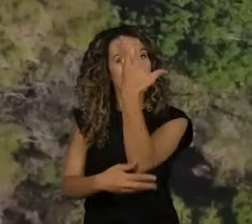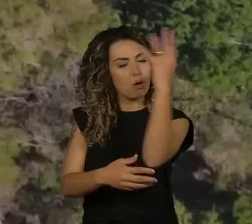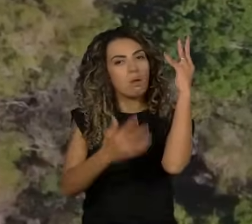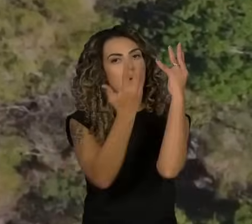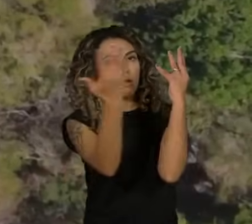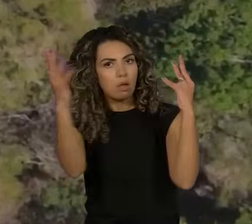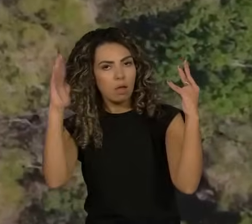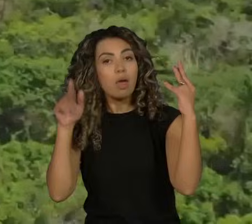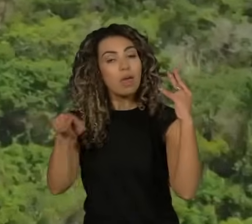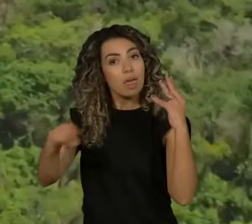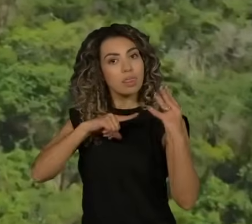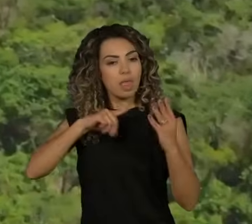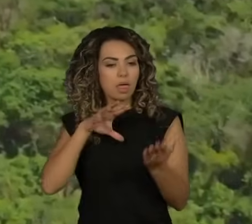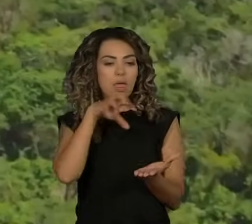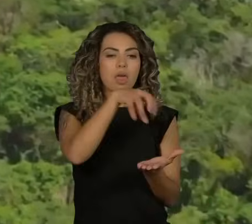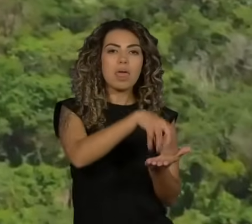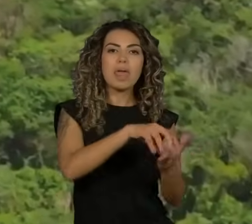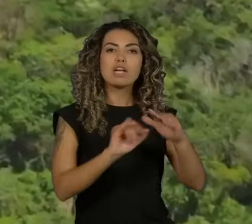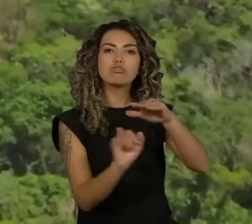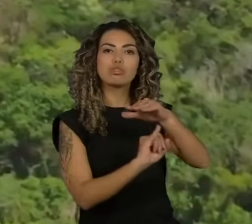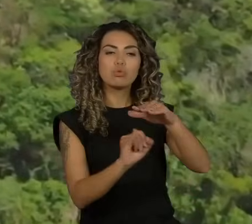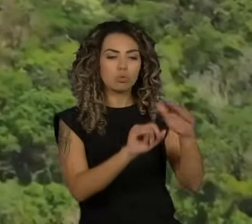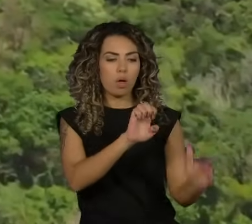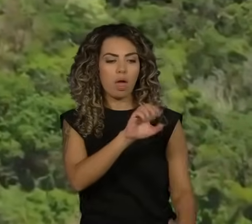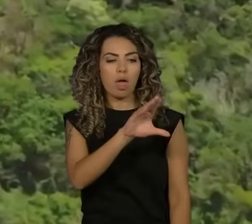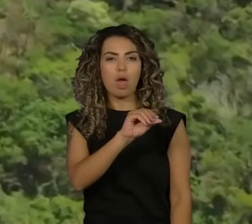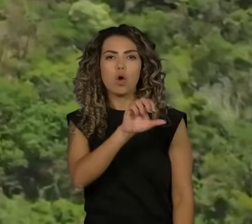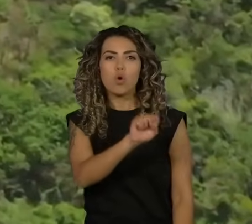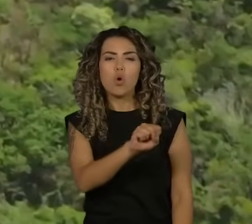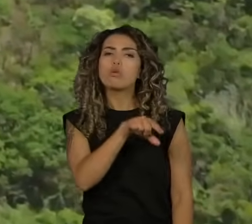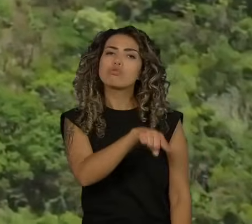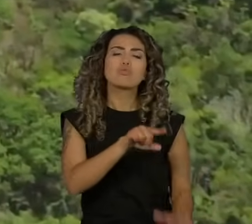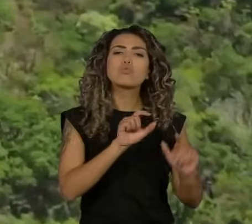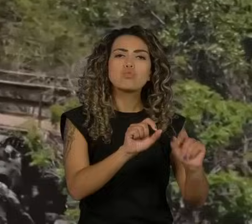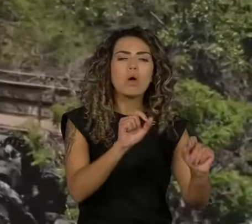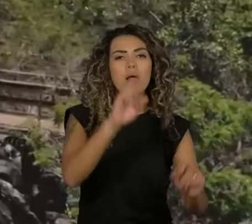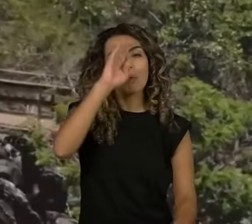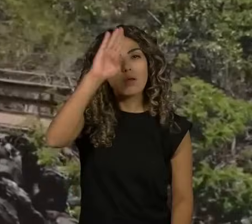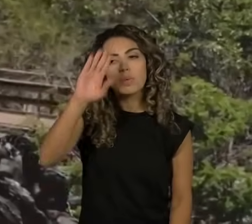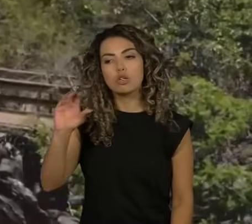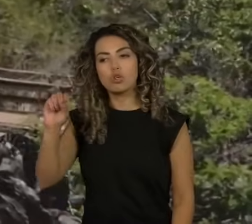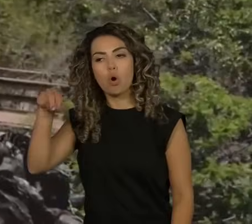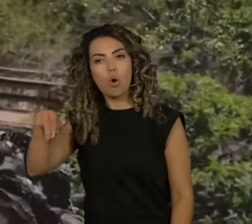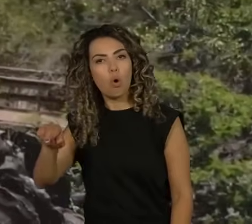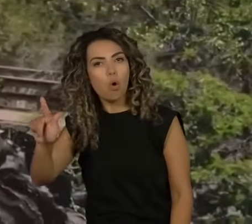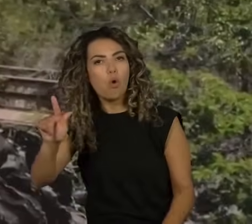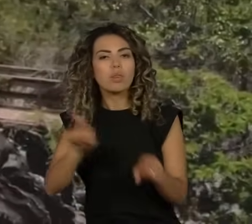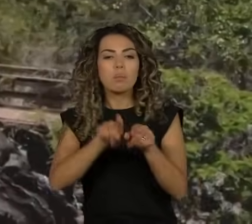o Instituto Ecos. A parceria de ONGs ambientalistas com o governo